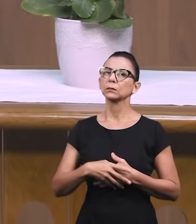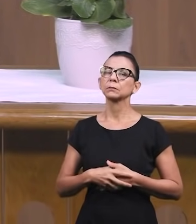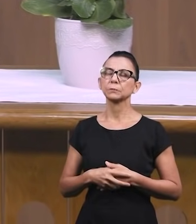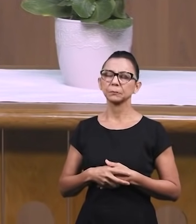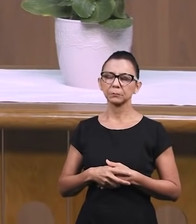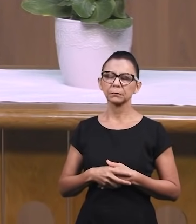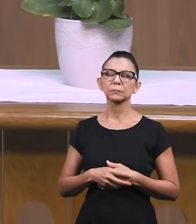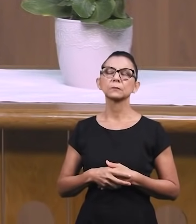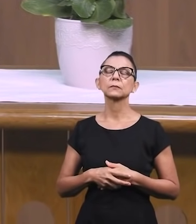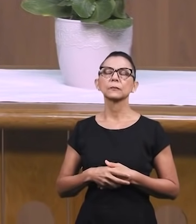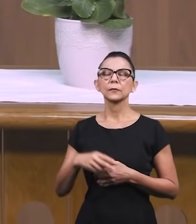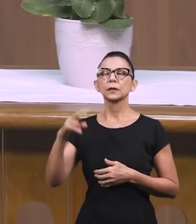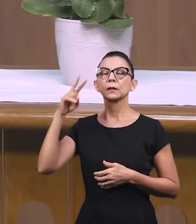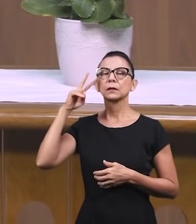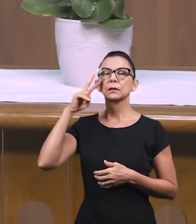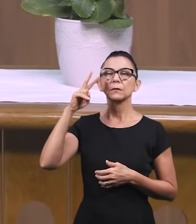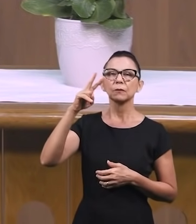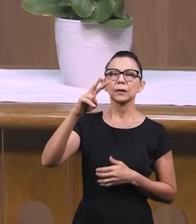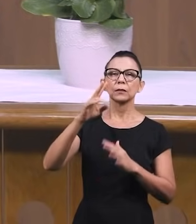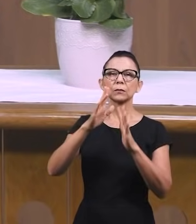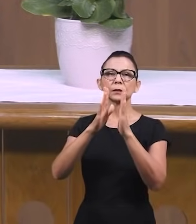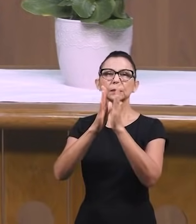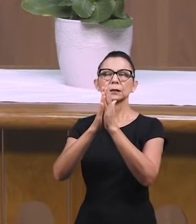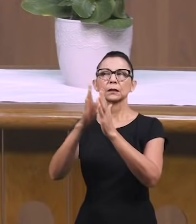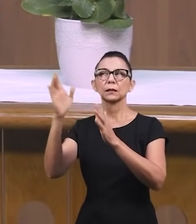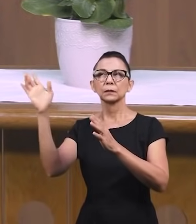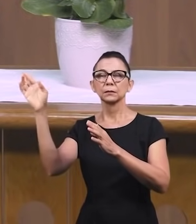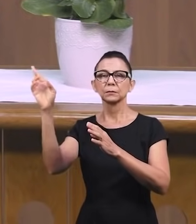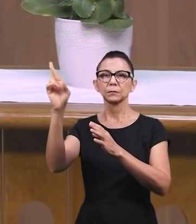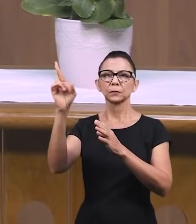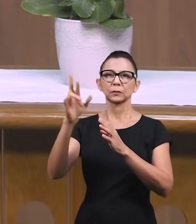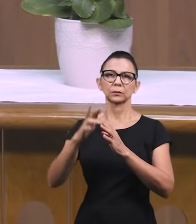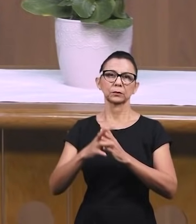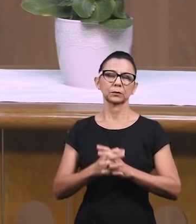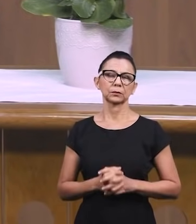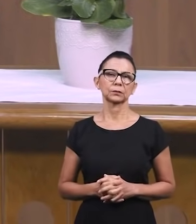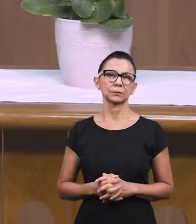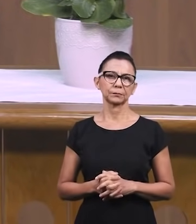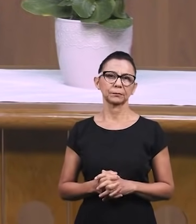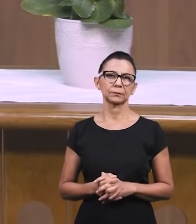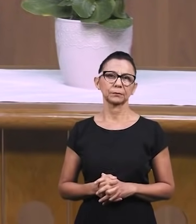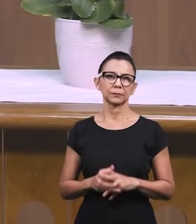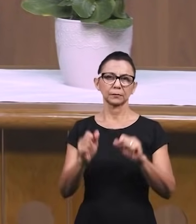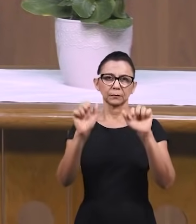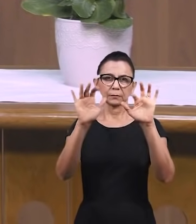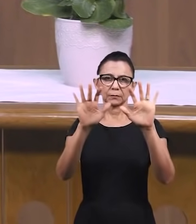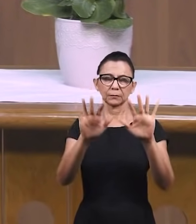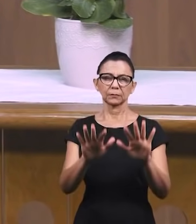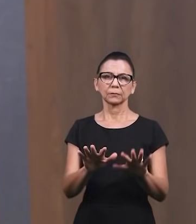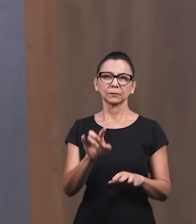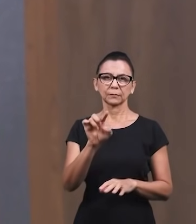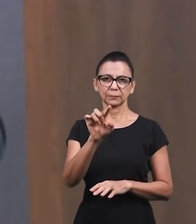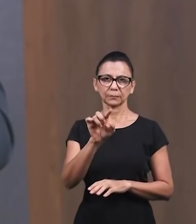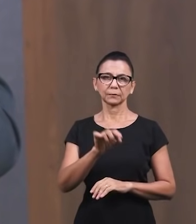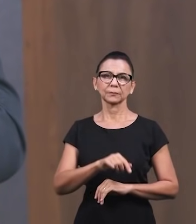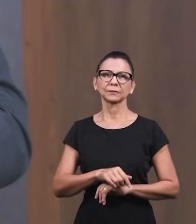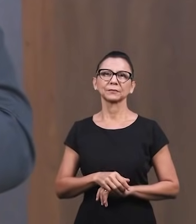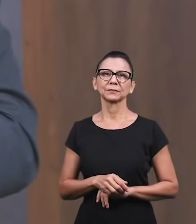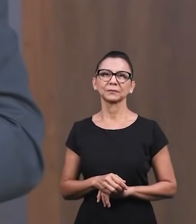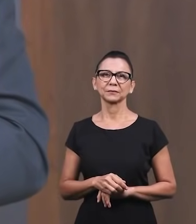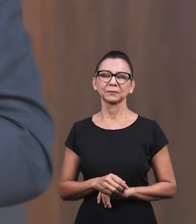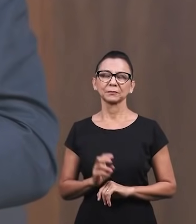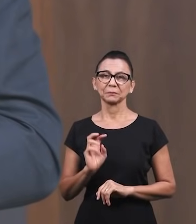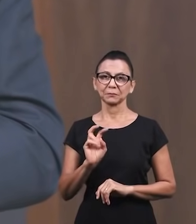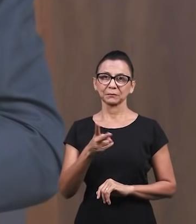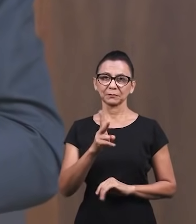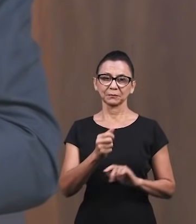oração. Deus pode ouvir a sua oração. Ele tem uma bênção para você. Nós vamos ainda